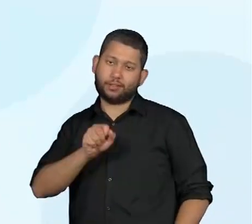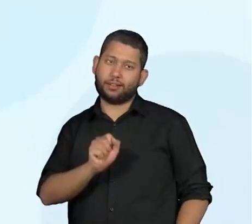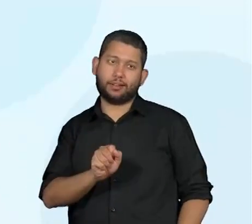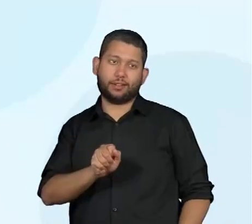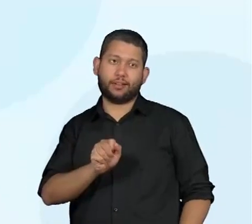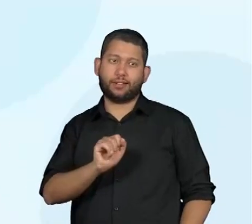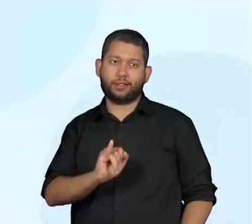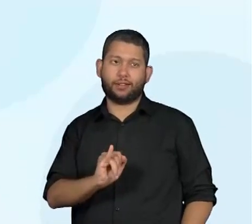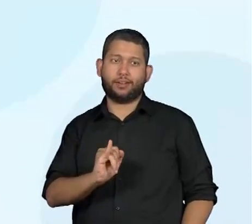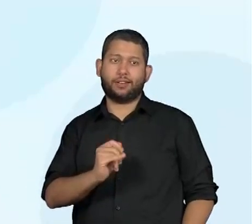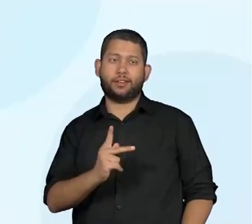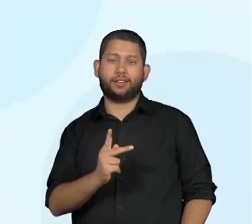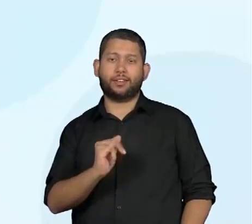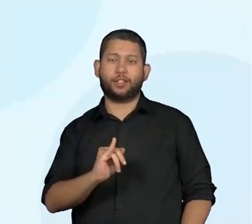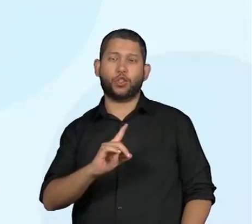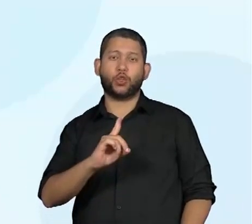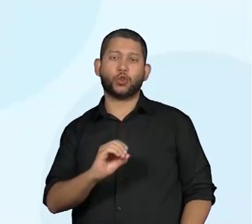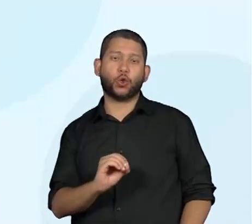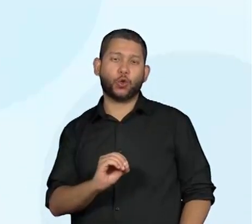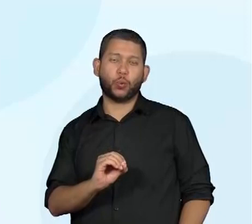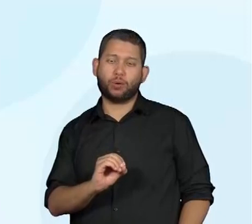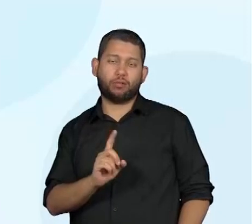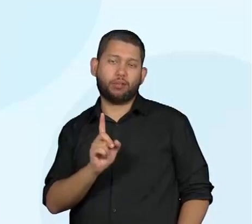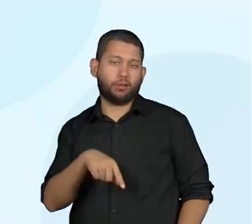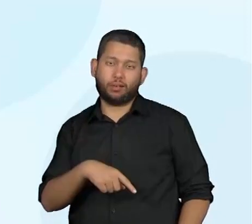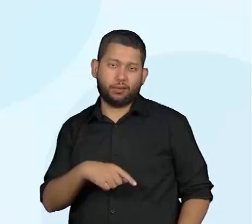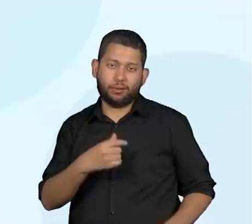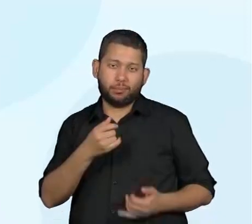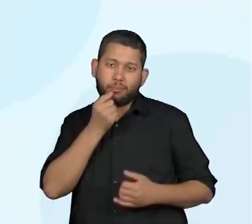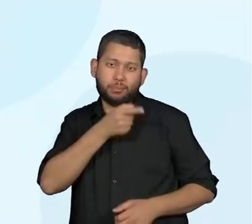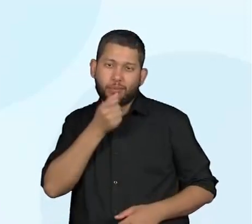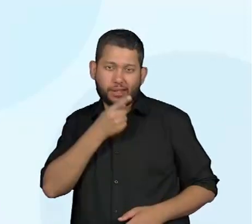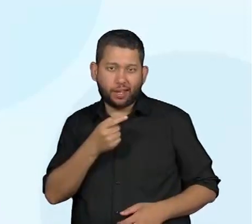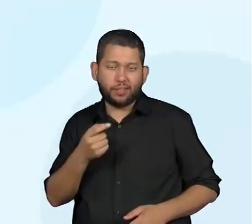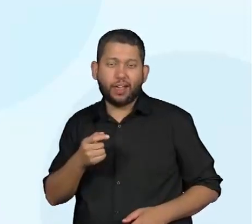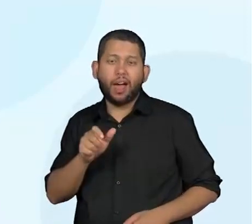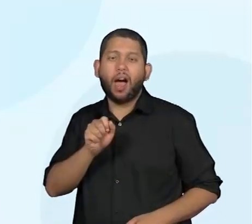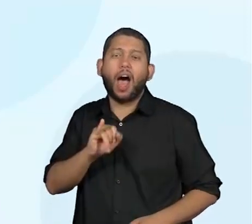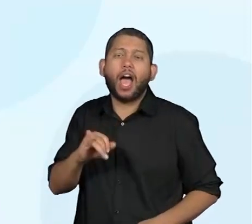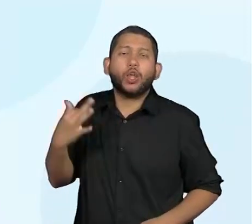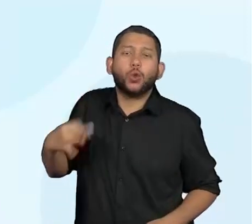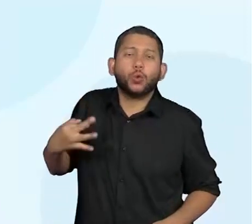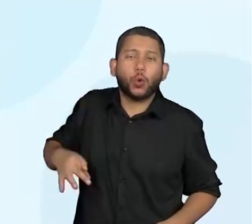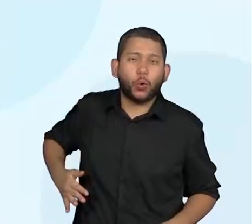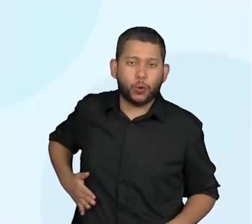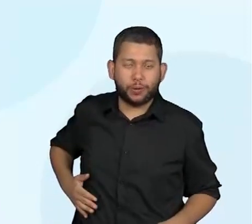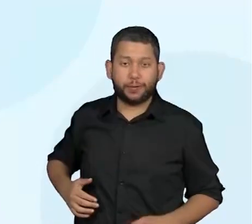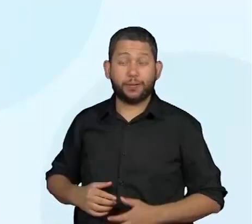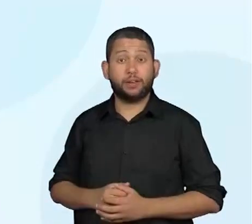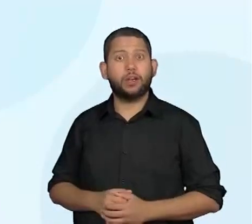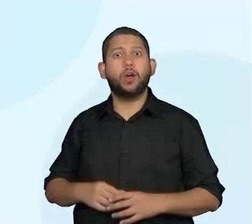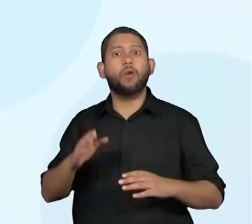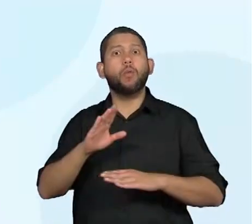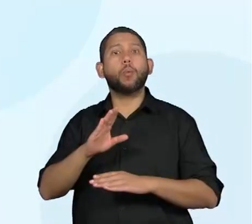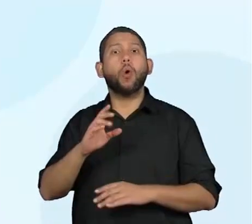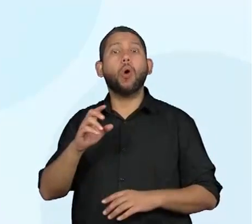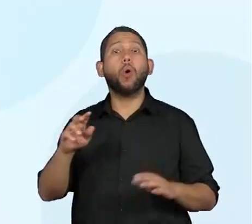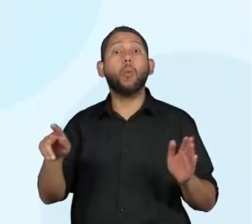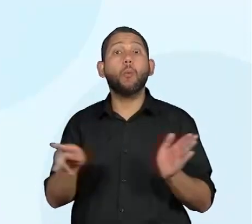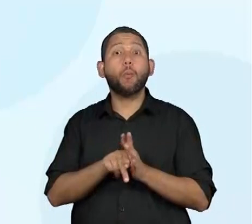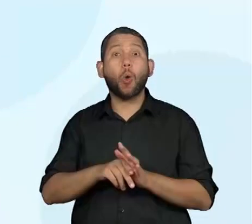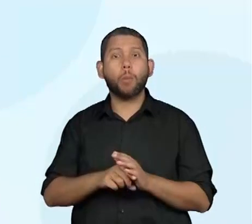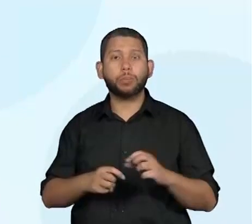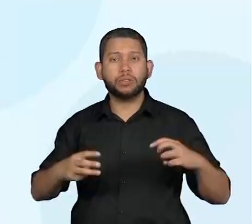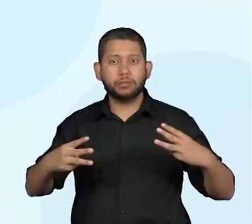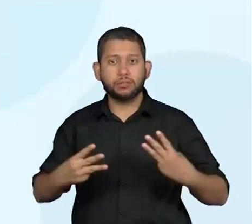vai me dando uma dorzinha, um cansaço. Eu vou colocar Krav Maga. Aí, Krav